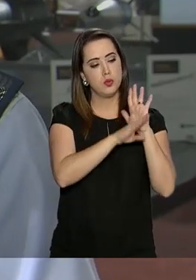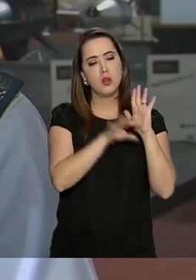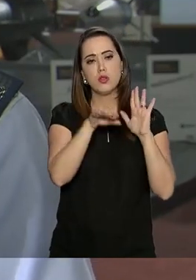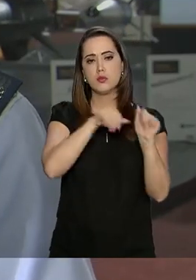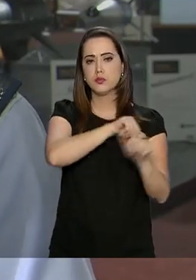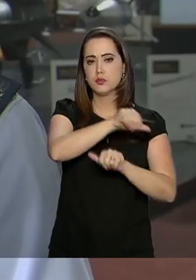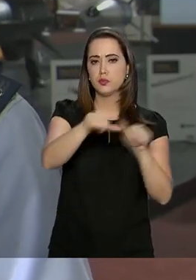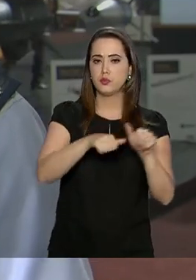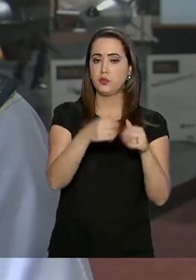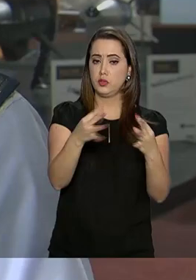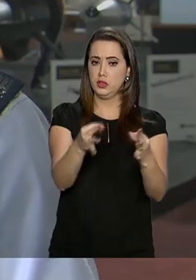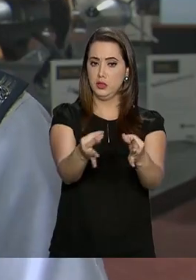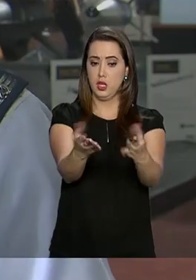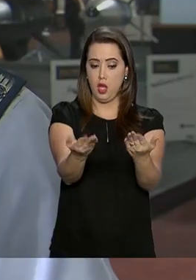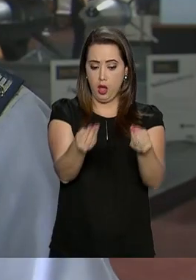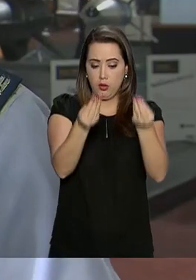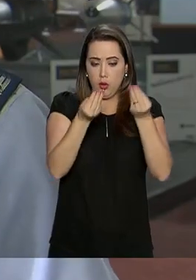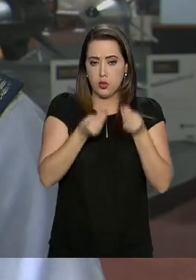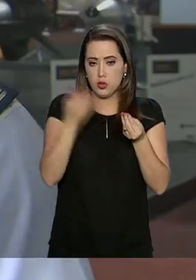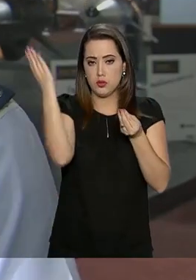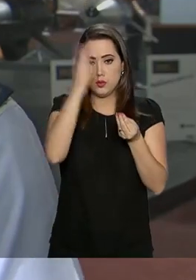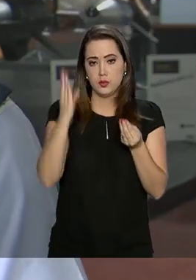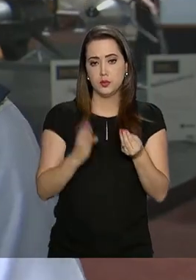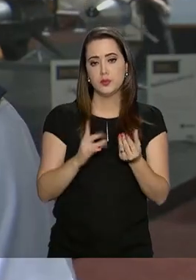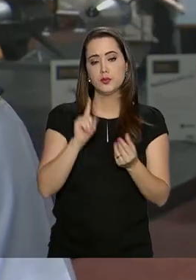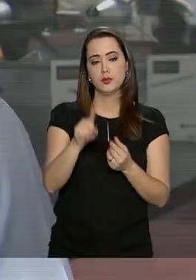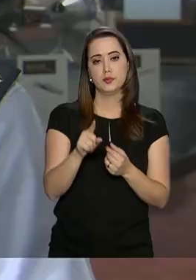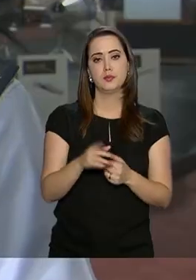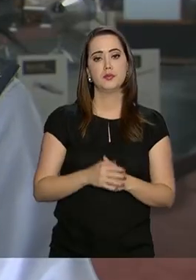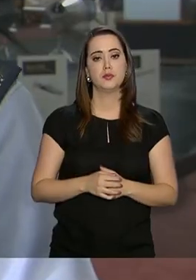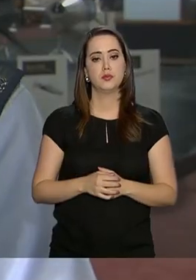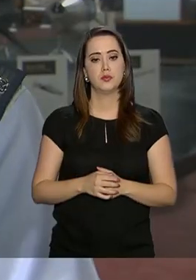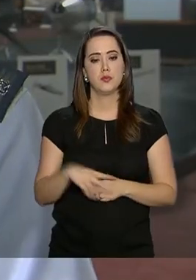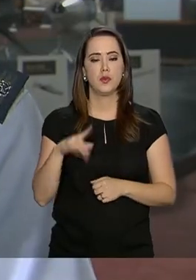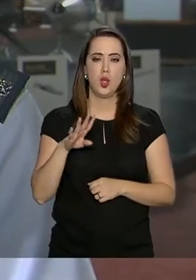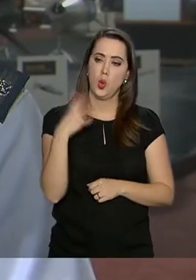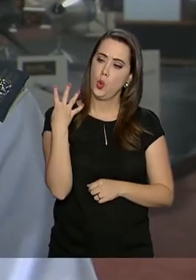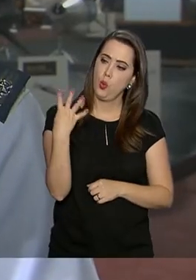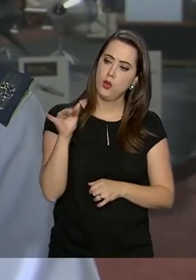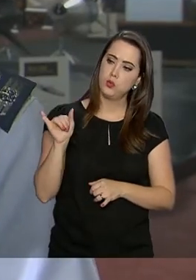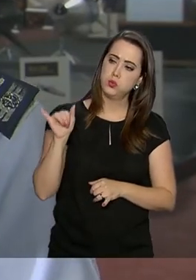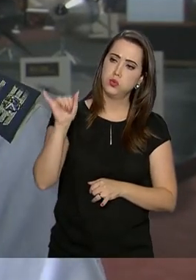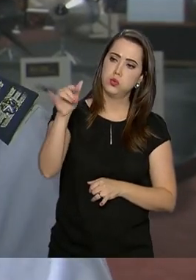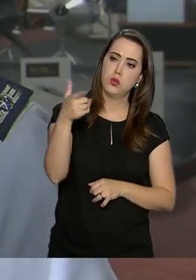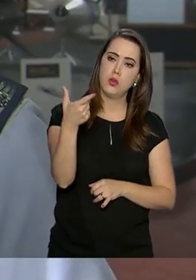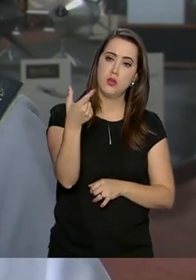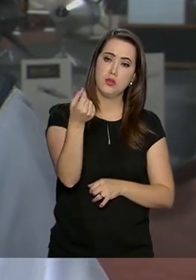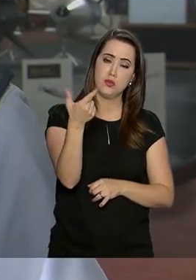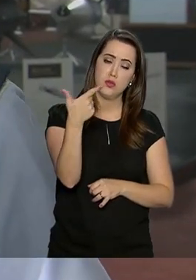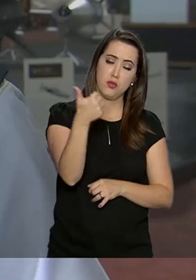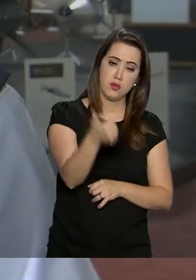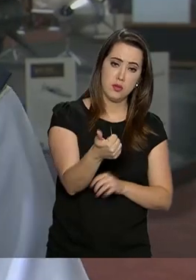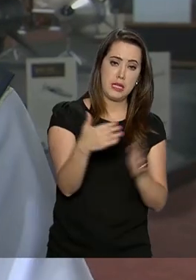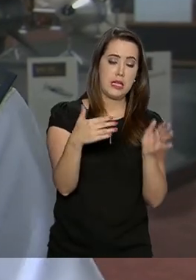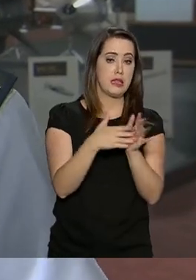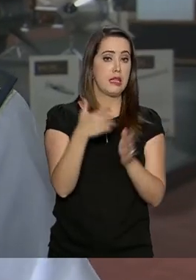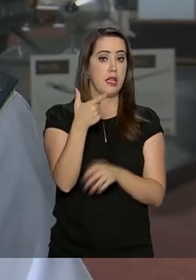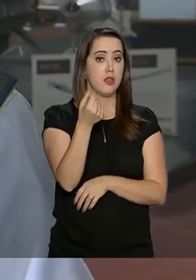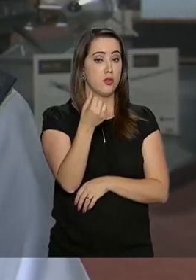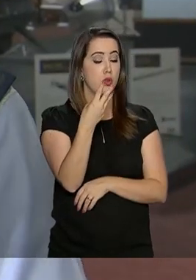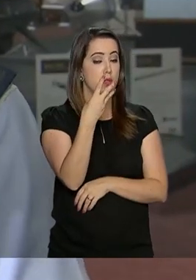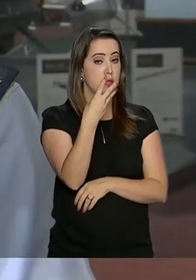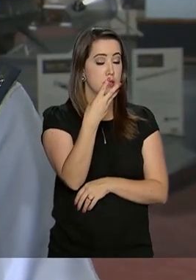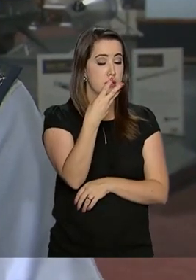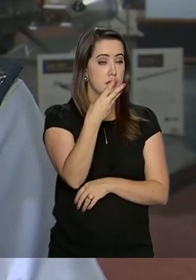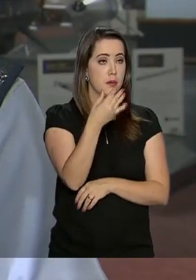de transferência de tecnologia agregados ao projeto FX-2. Recebemos 4 aeronaves em 2021 e até 2026 as